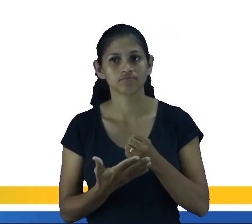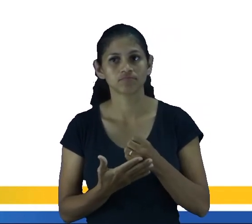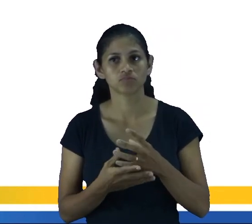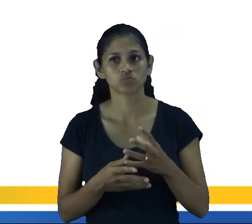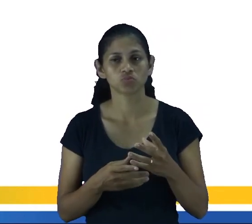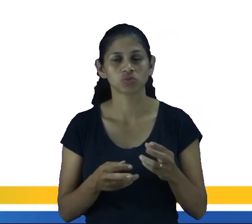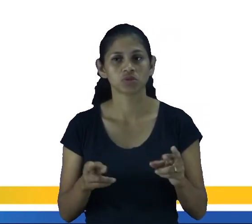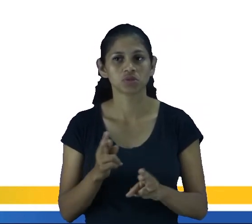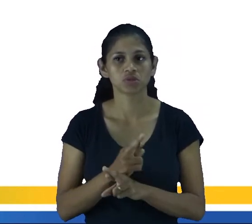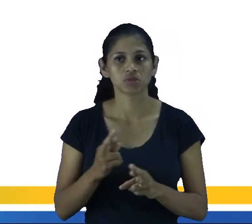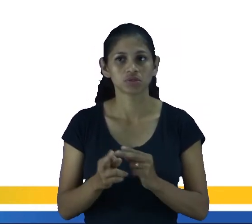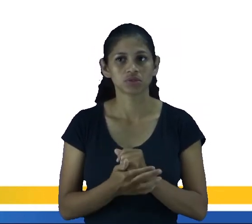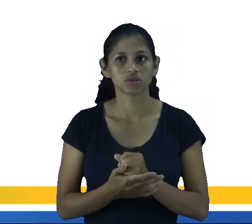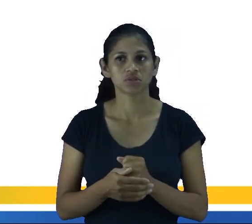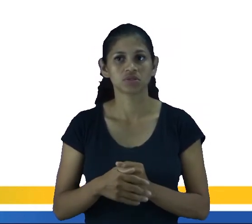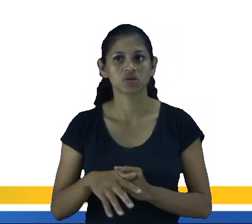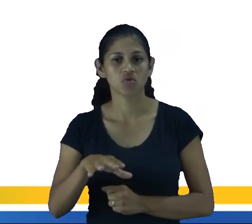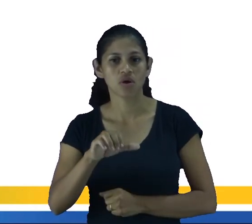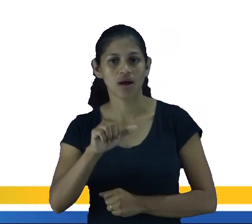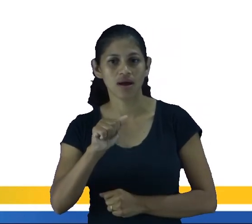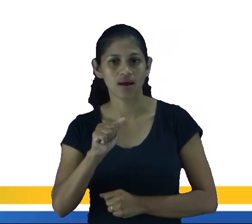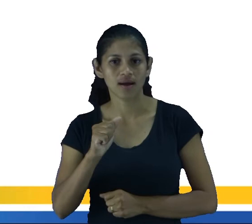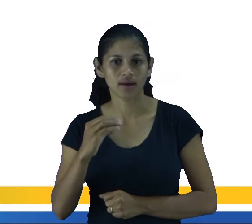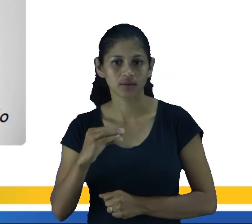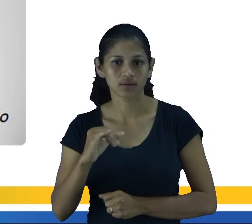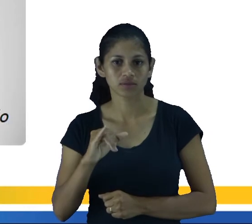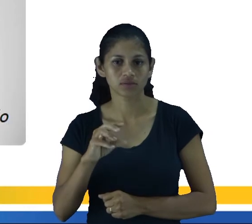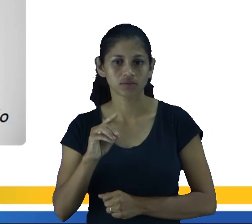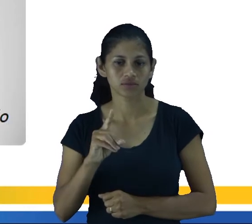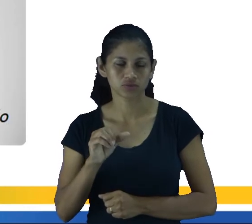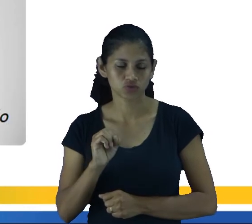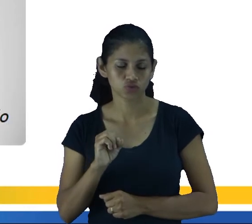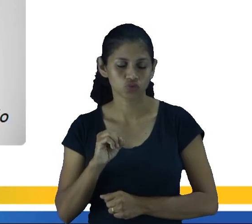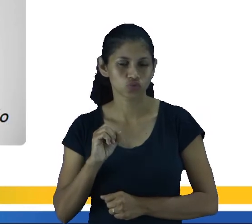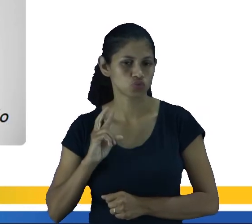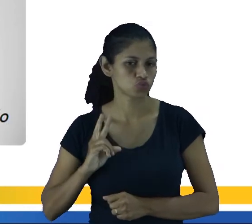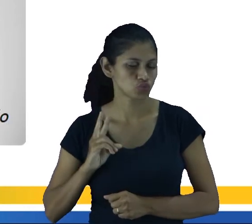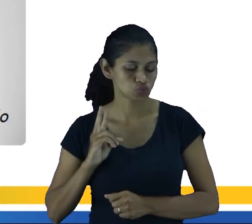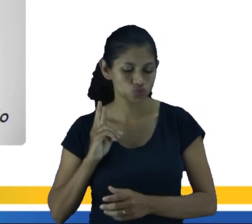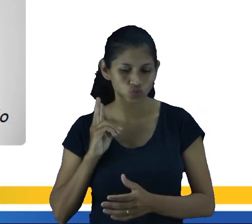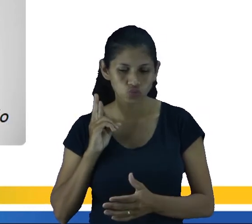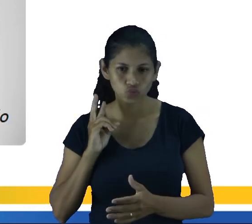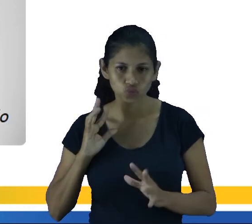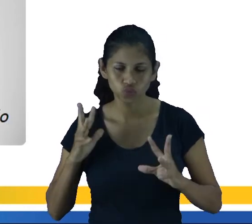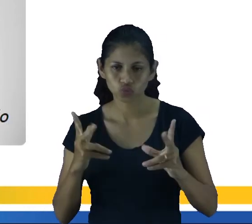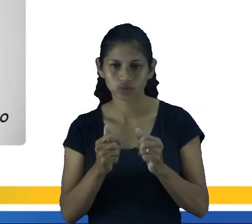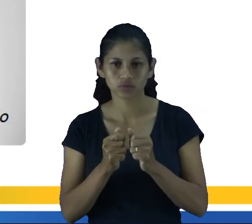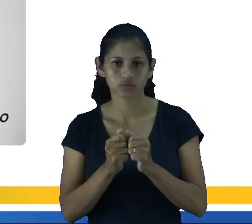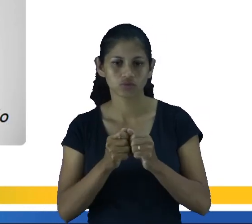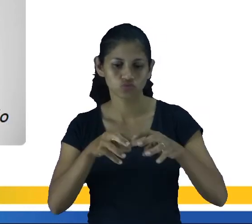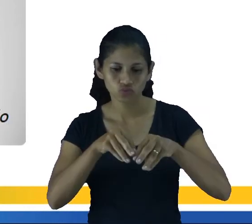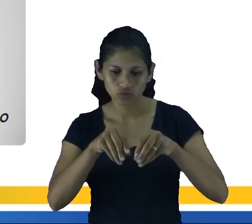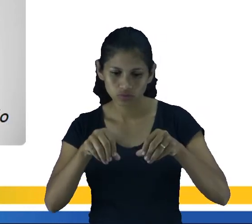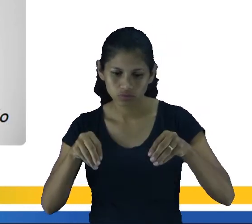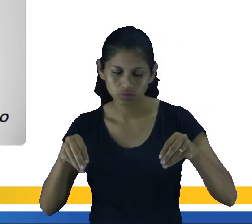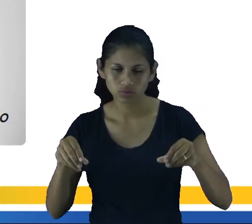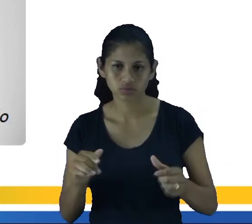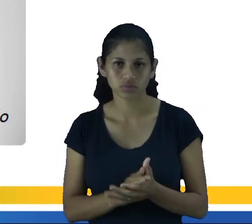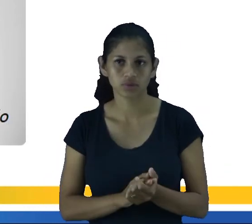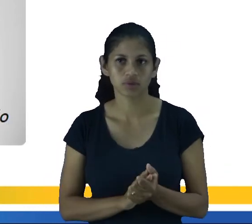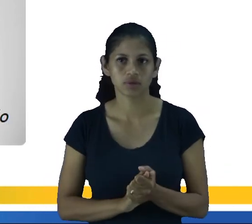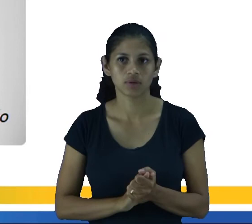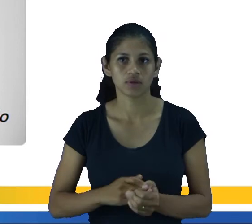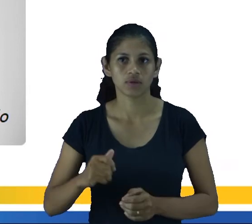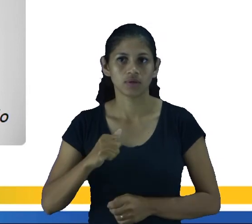relação aos ácidos, todos os ácidos são solúveis. Então vamos ver aqui essa reação. Então aqui a gente vai ter